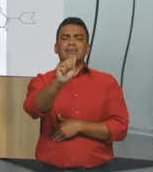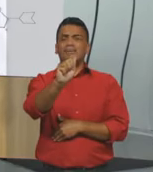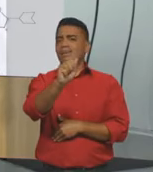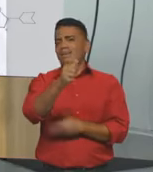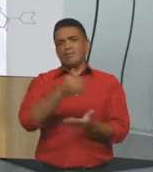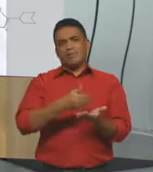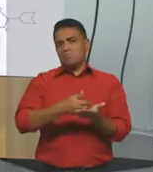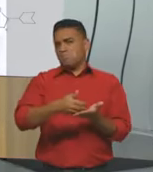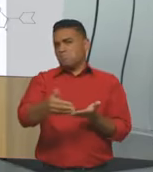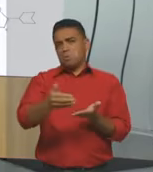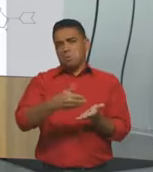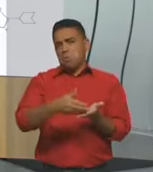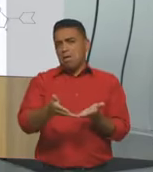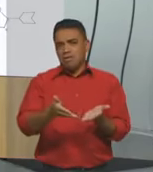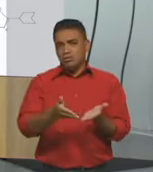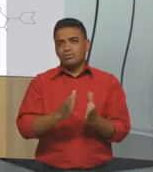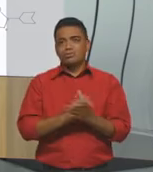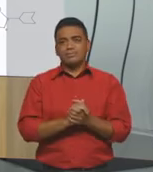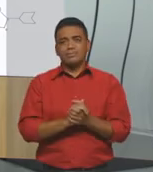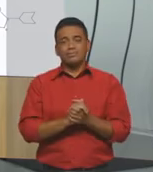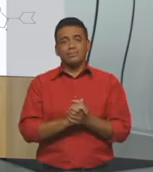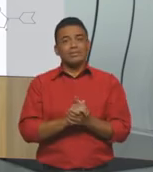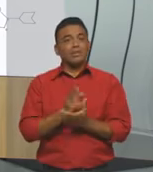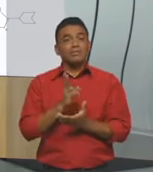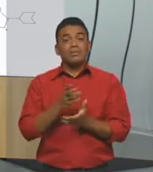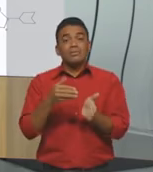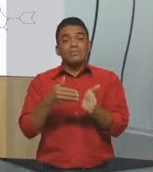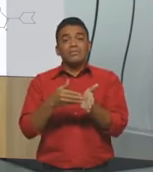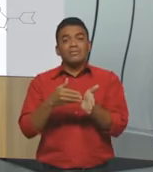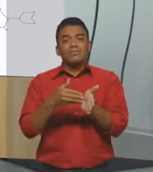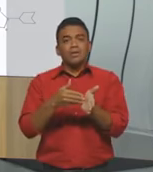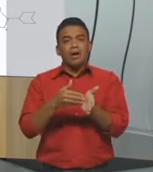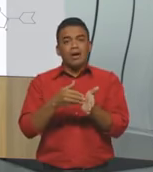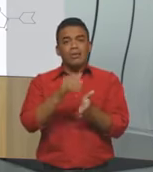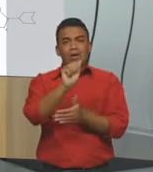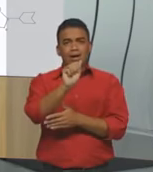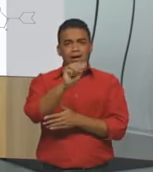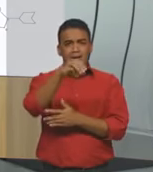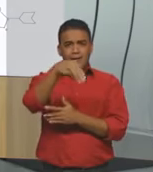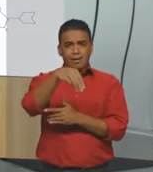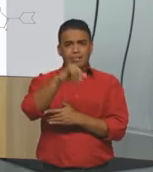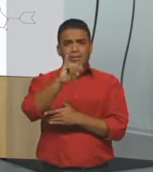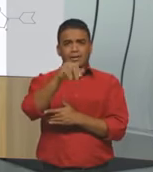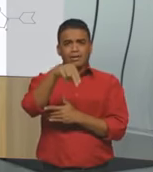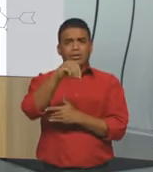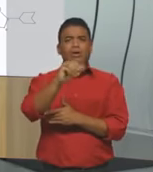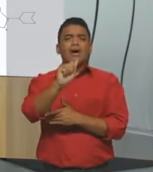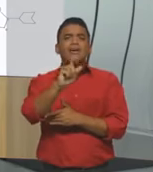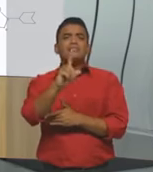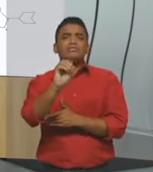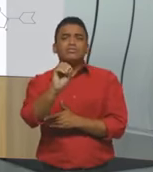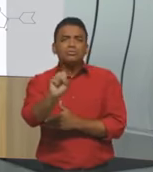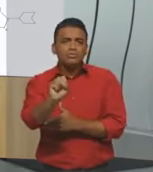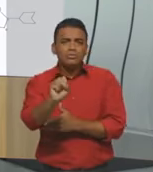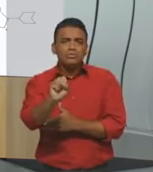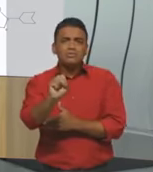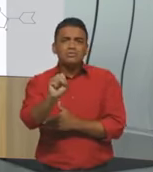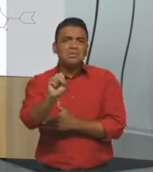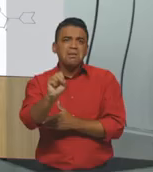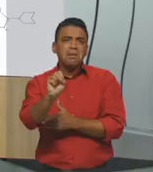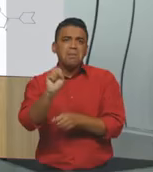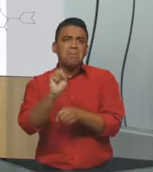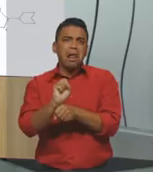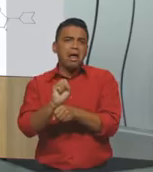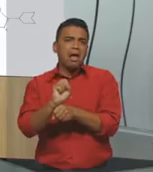iniciação, e sempre termina em um aminoácido de parada. É assim, então, que